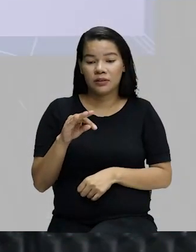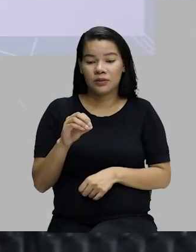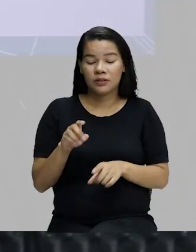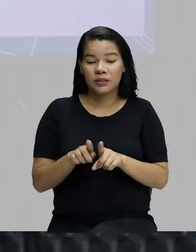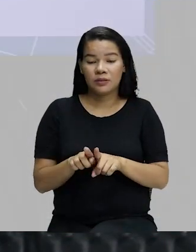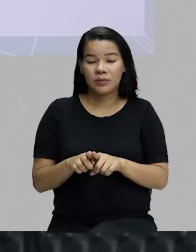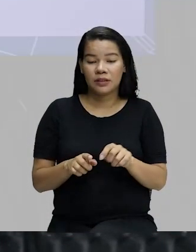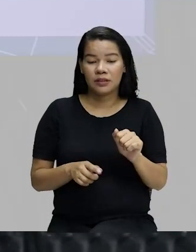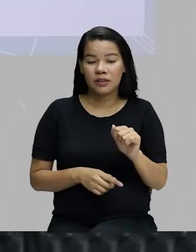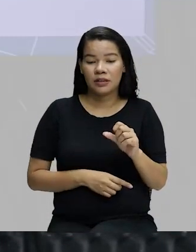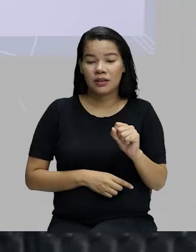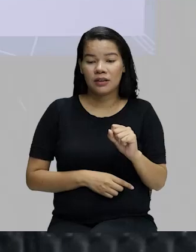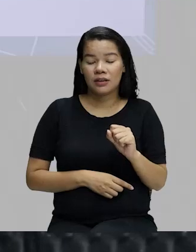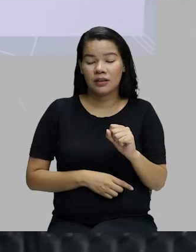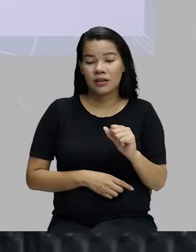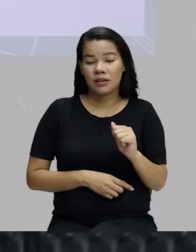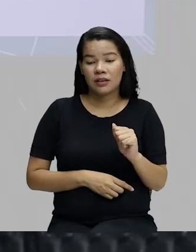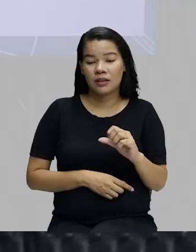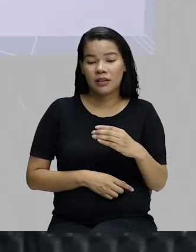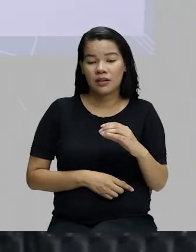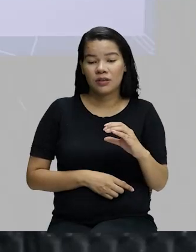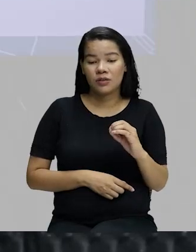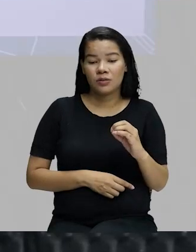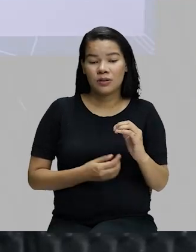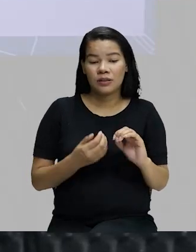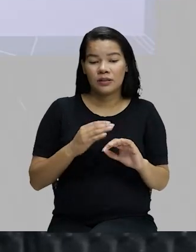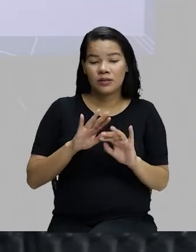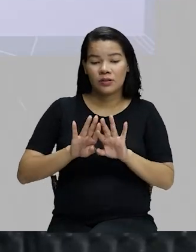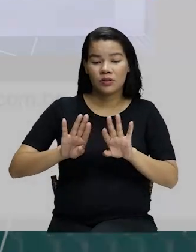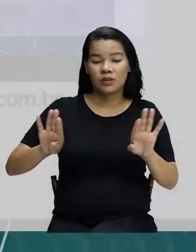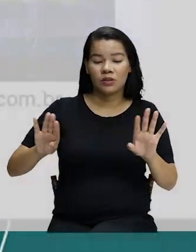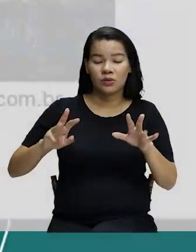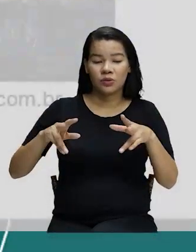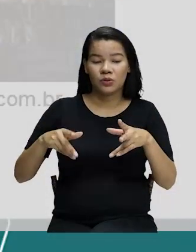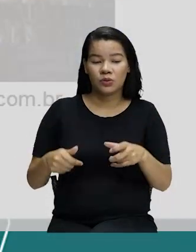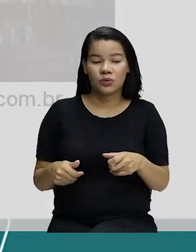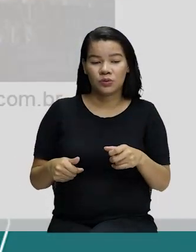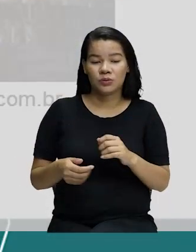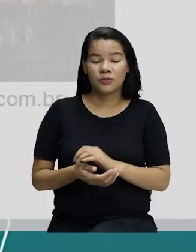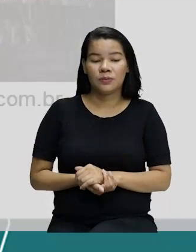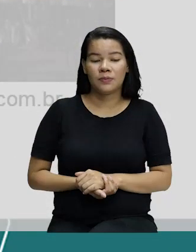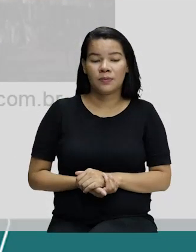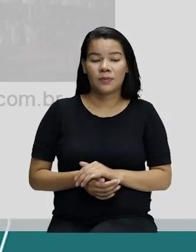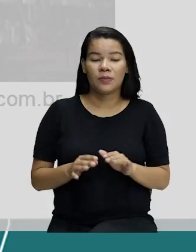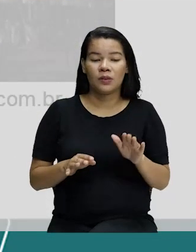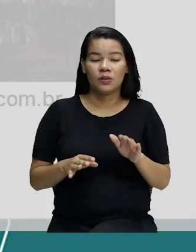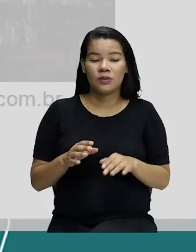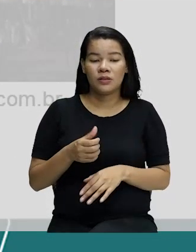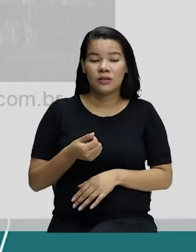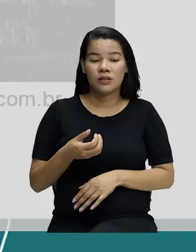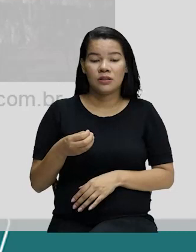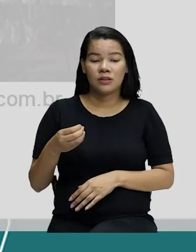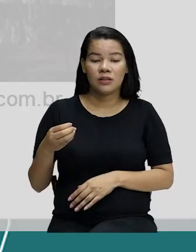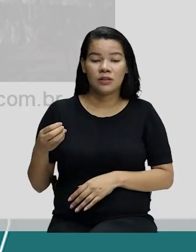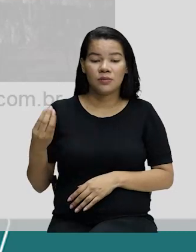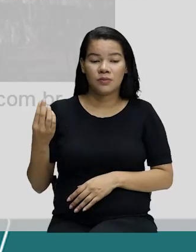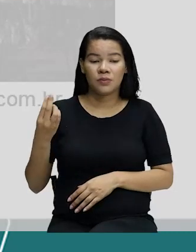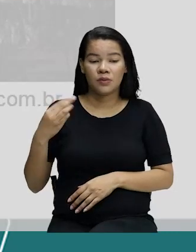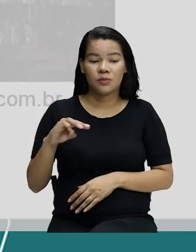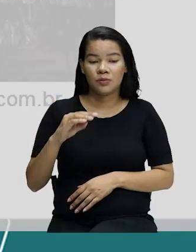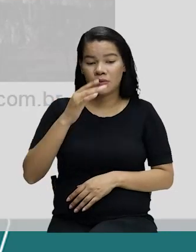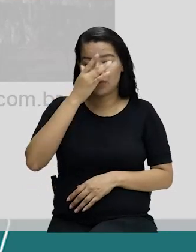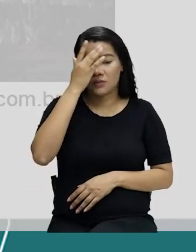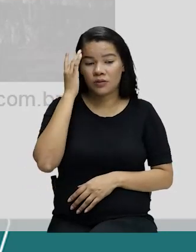o reator que sofreu a explosão. Ao todo, cerca de 600 mil pessoas, entre